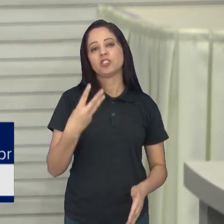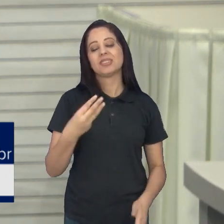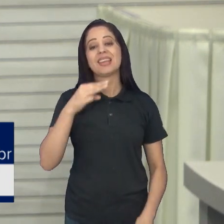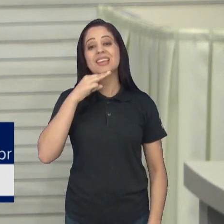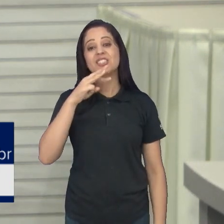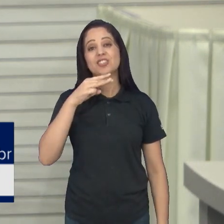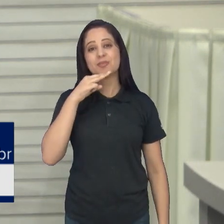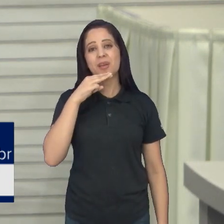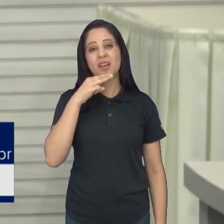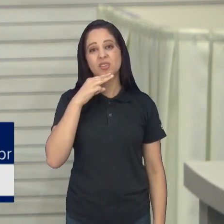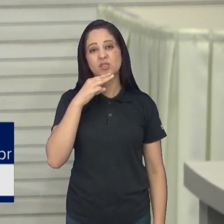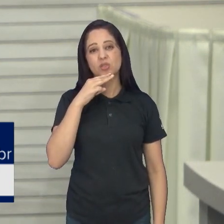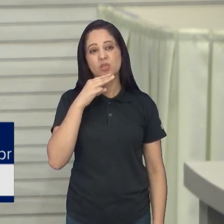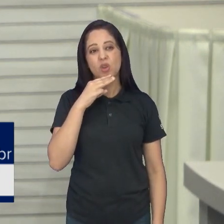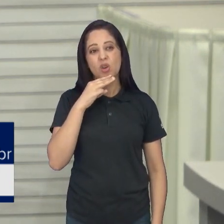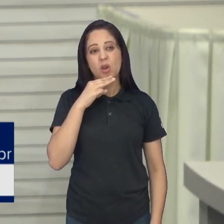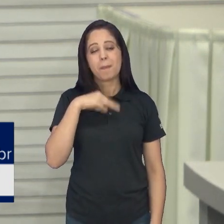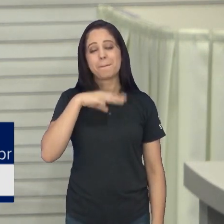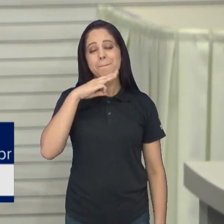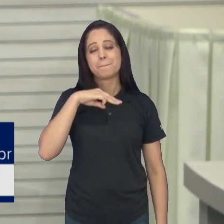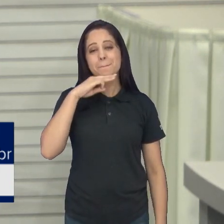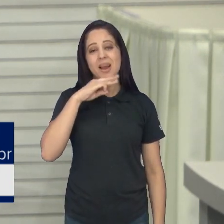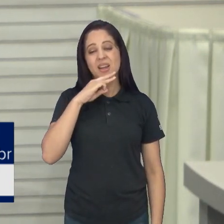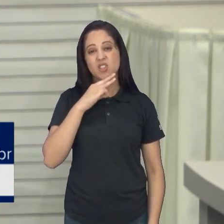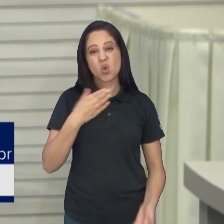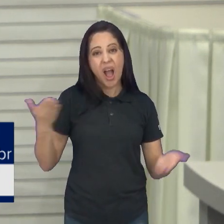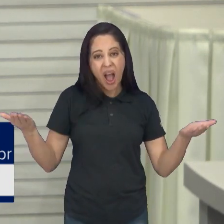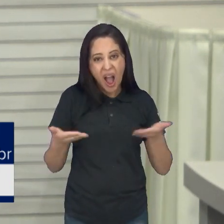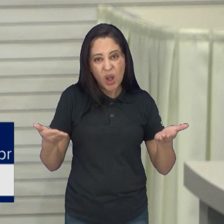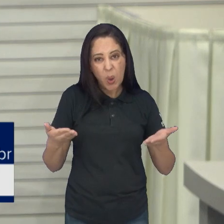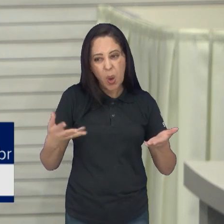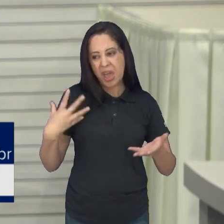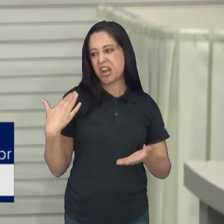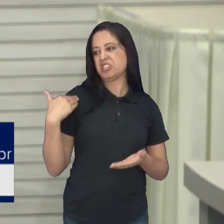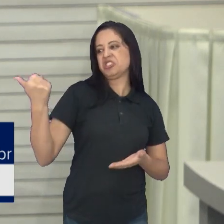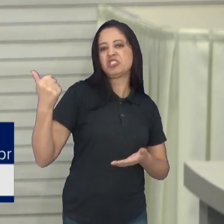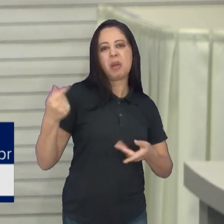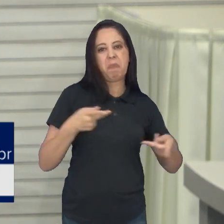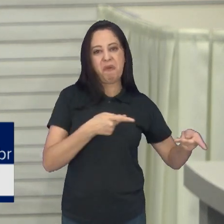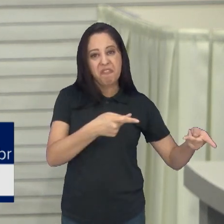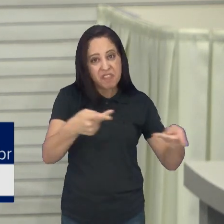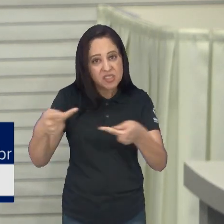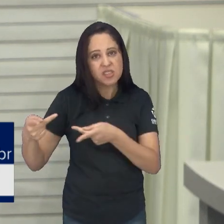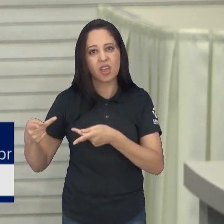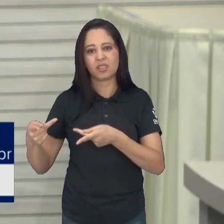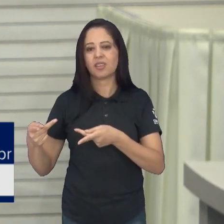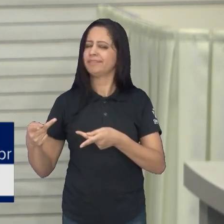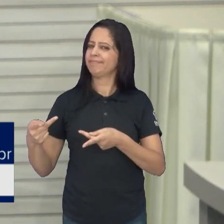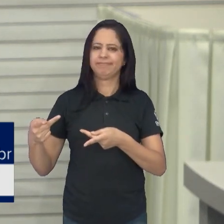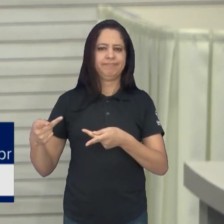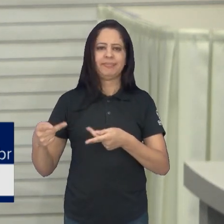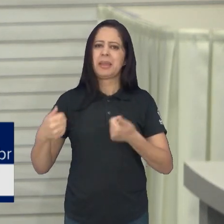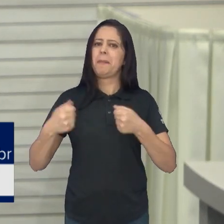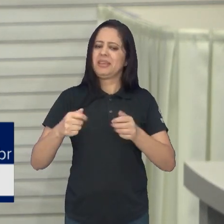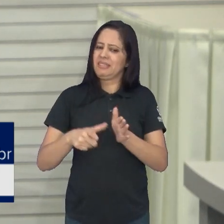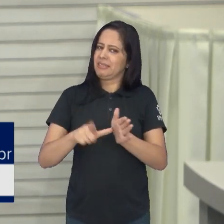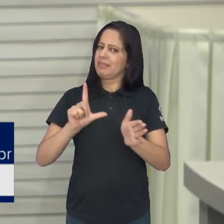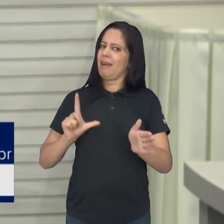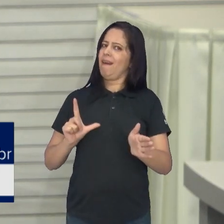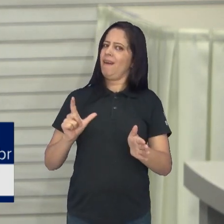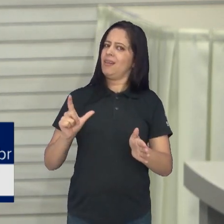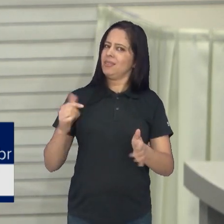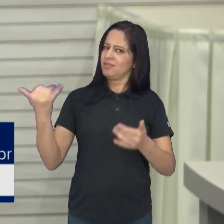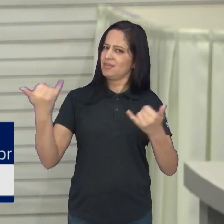e somente agora que nós estamos sendo chamados para essa visita. Essa visita deveria ter sido chamada no dia seguinte, deveria